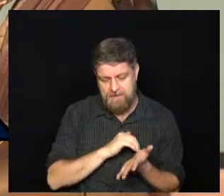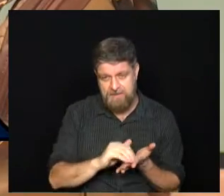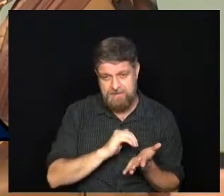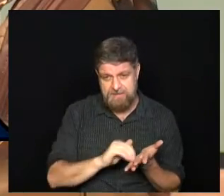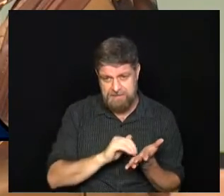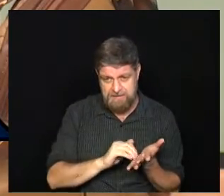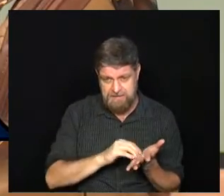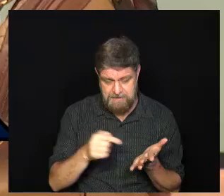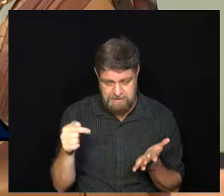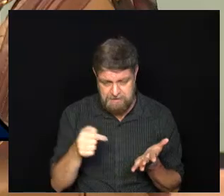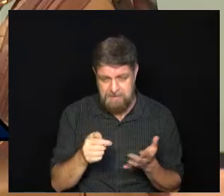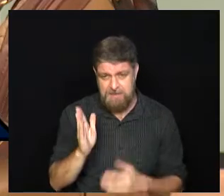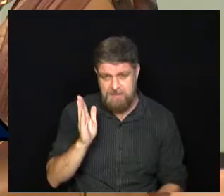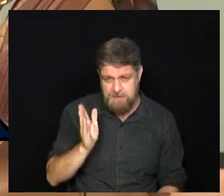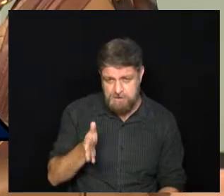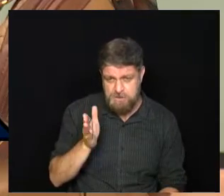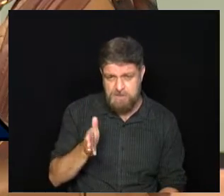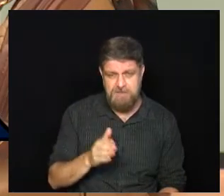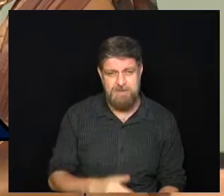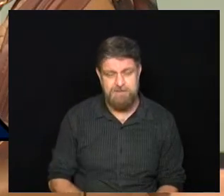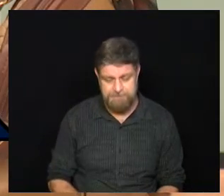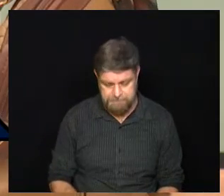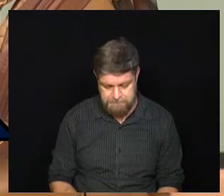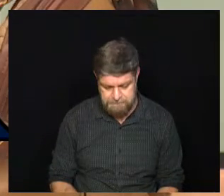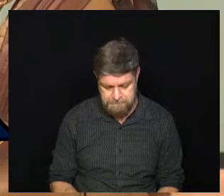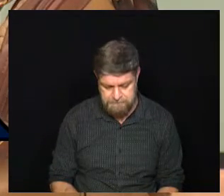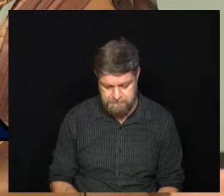já meio que